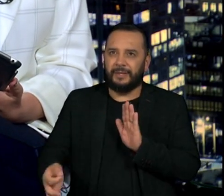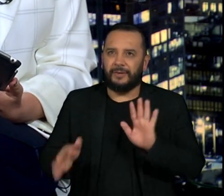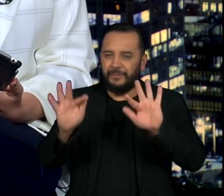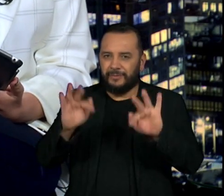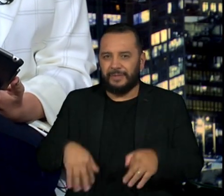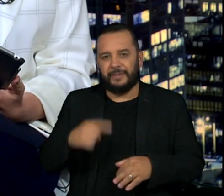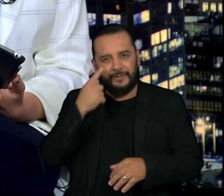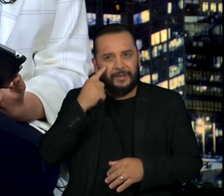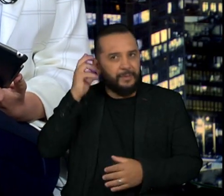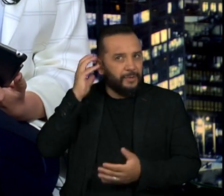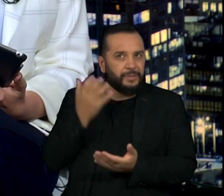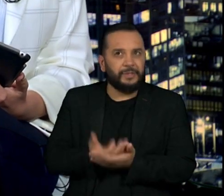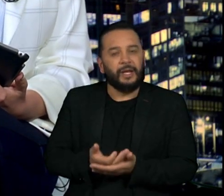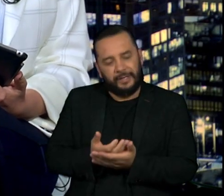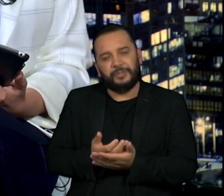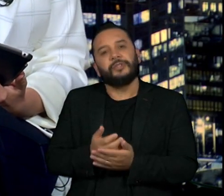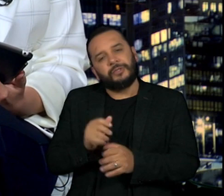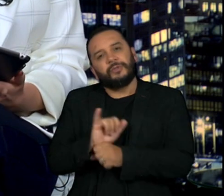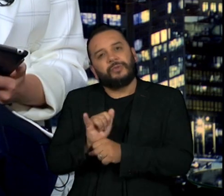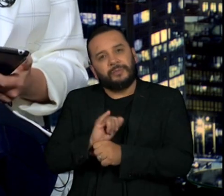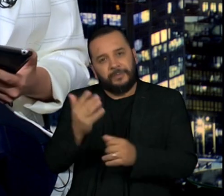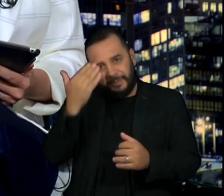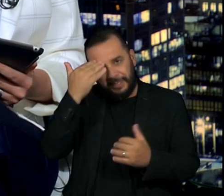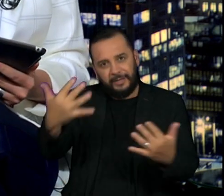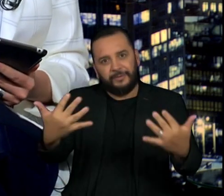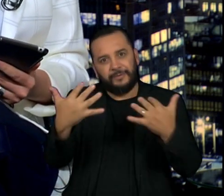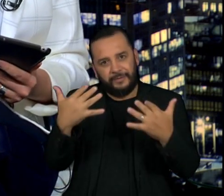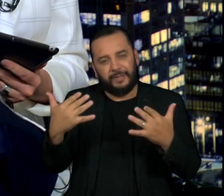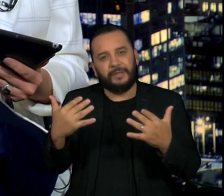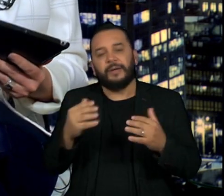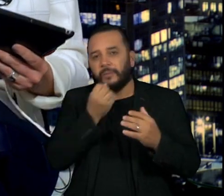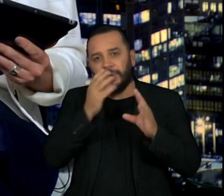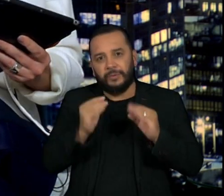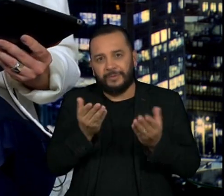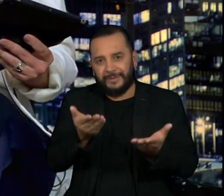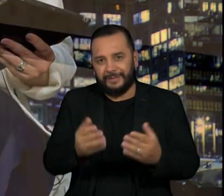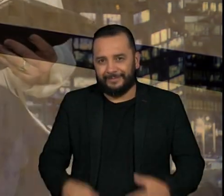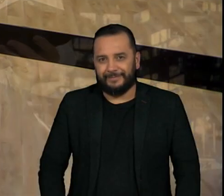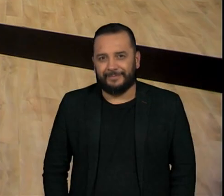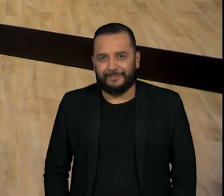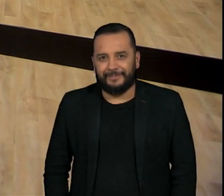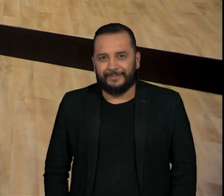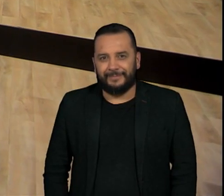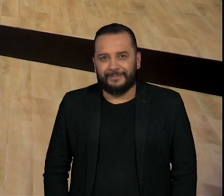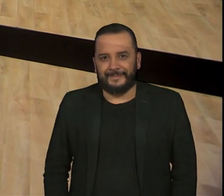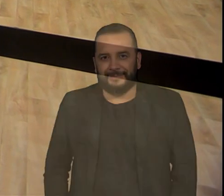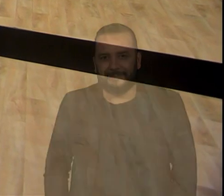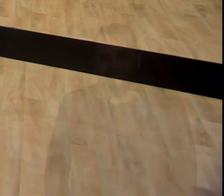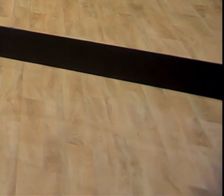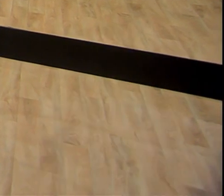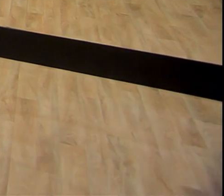nosso podcast, nosso canal no YouTube. Obrigada pela sua companhia. Ótima noite para você.